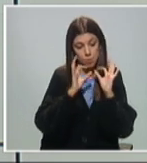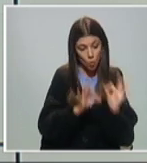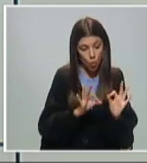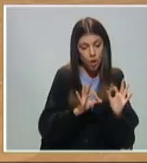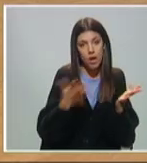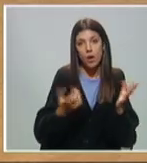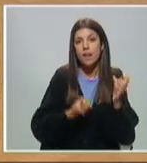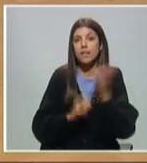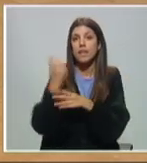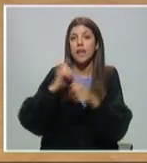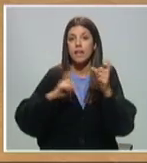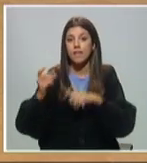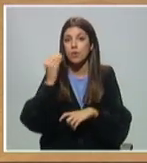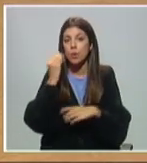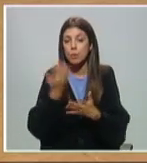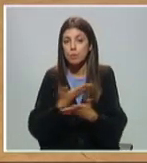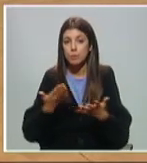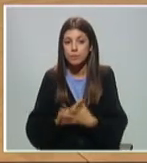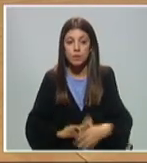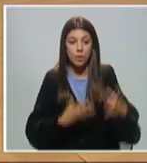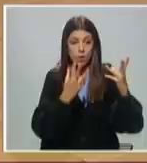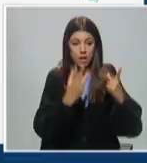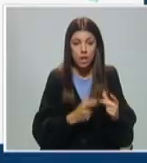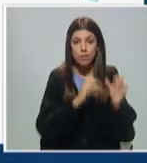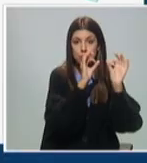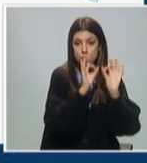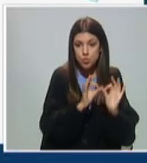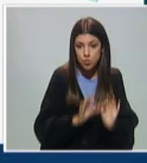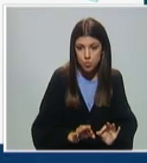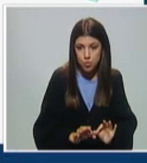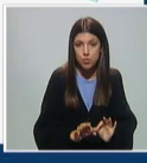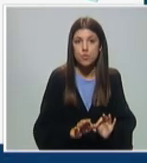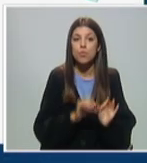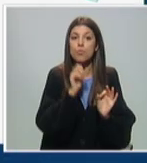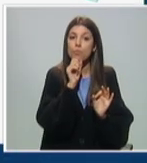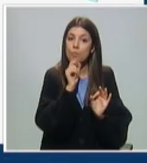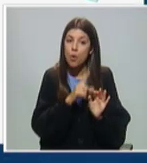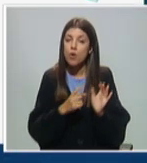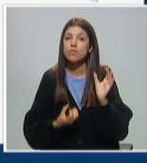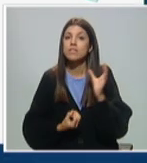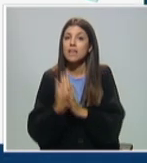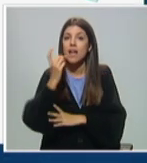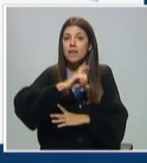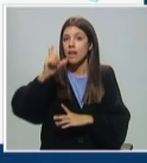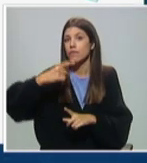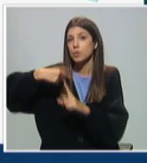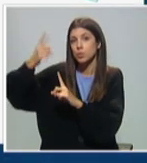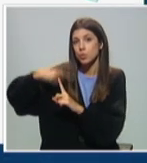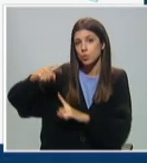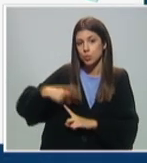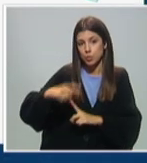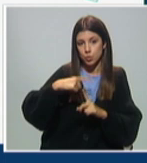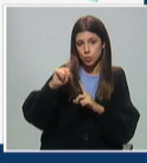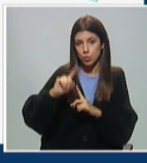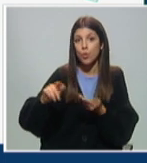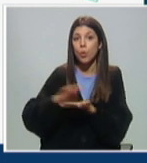organizada. Com os cálculos todos efetuados, eu posso fazer vários gráficos a partir desta tabela ou